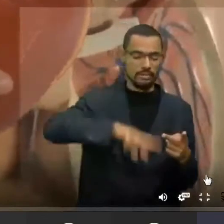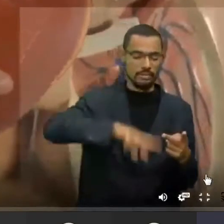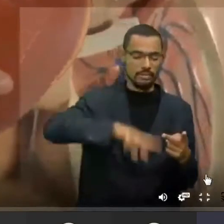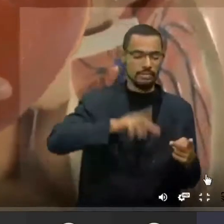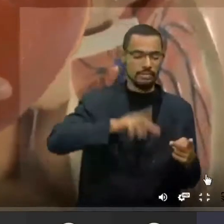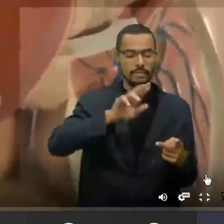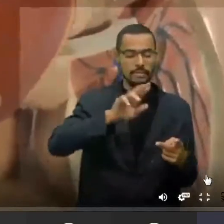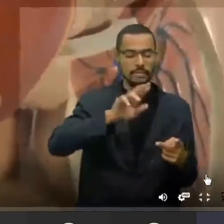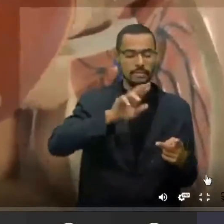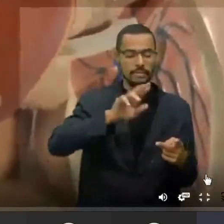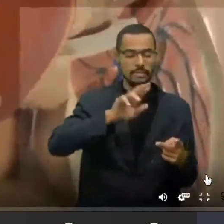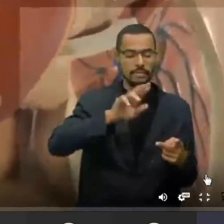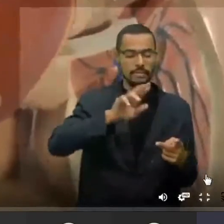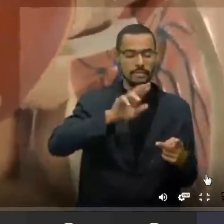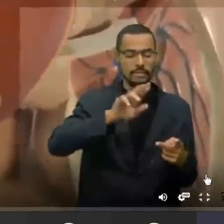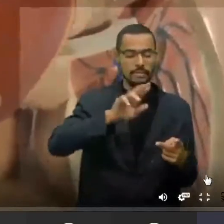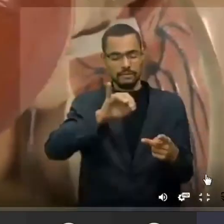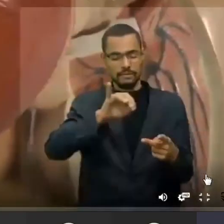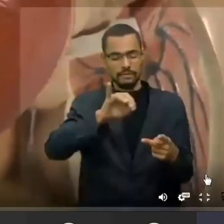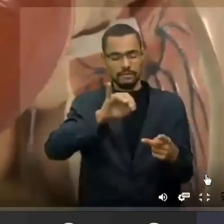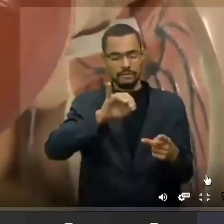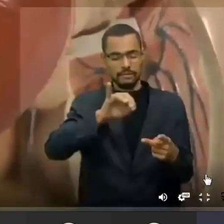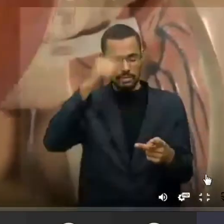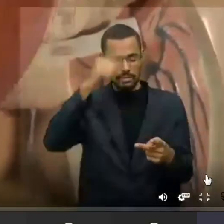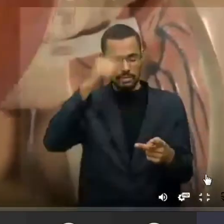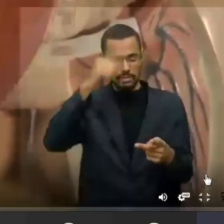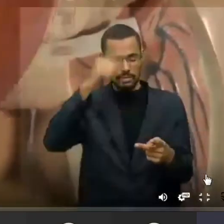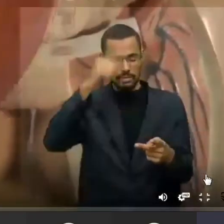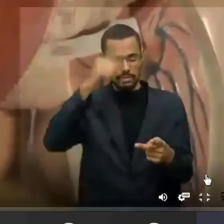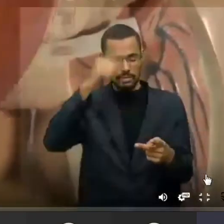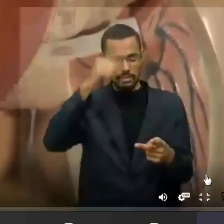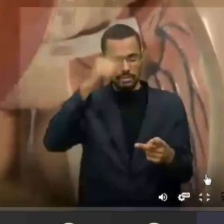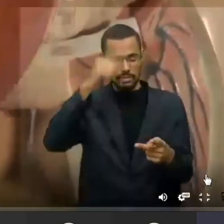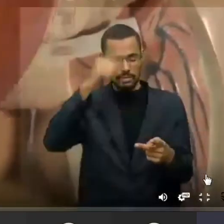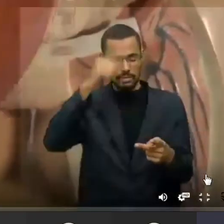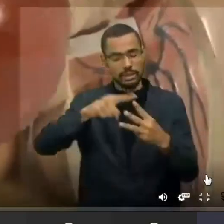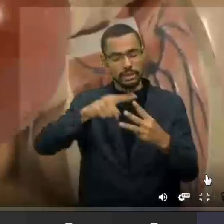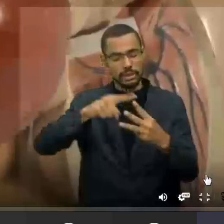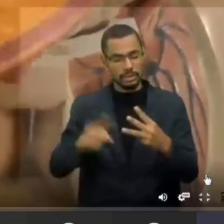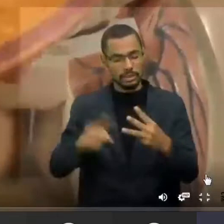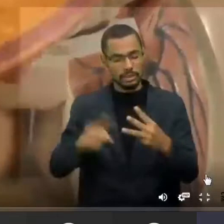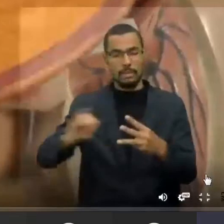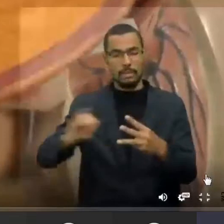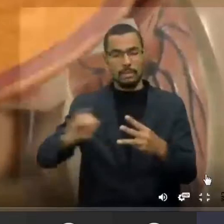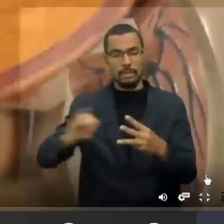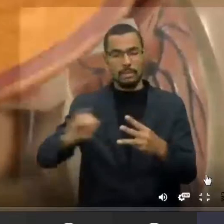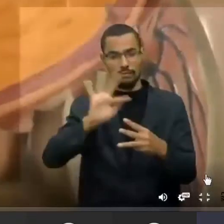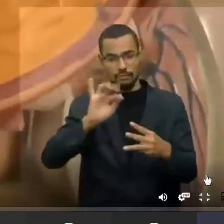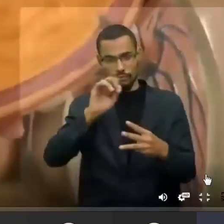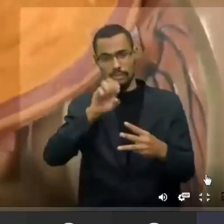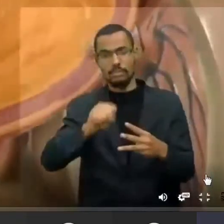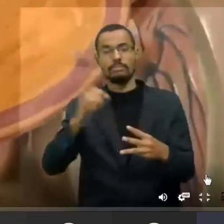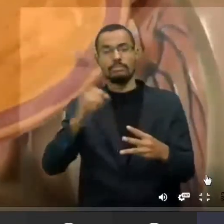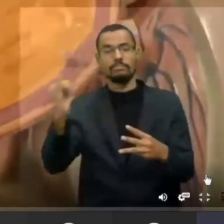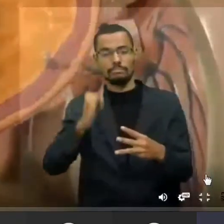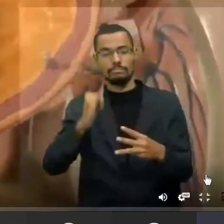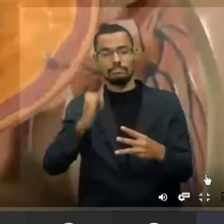transversais. Então, ele é um órgão muscular que possui, então, 3 conjuntos de fibras